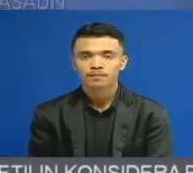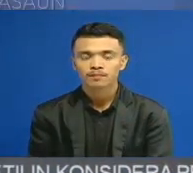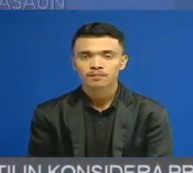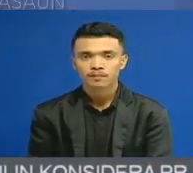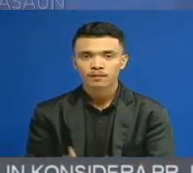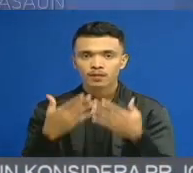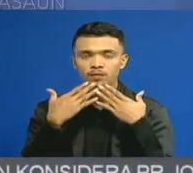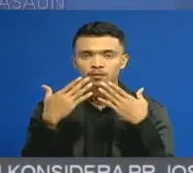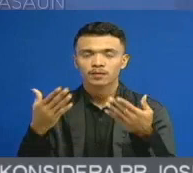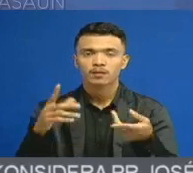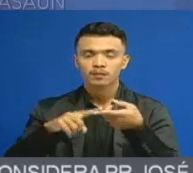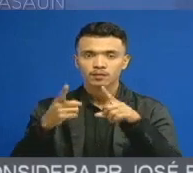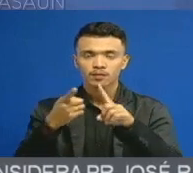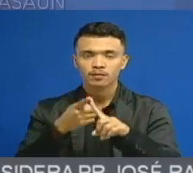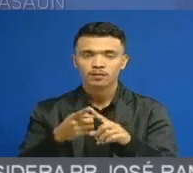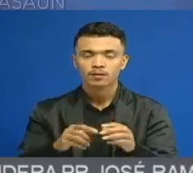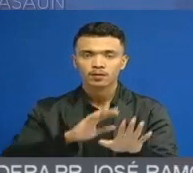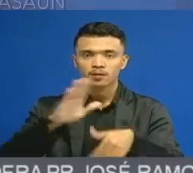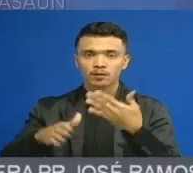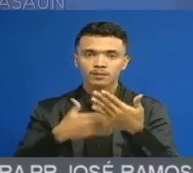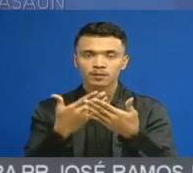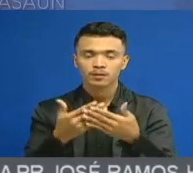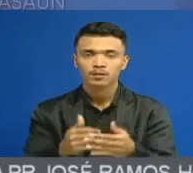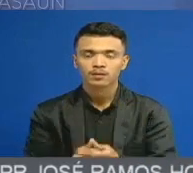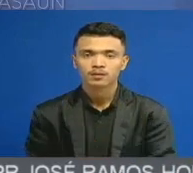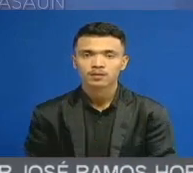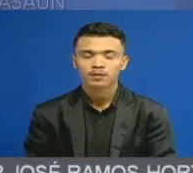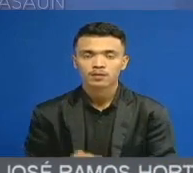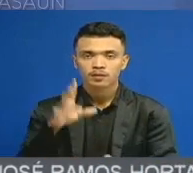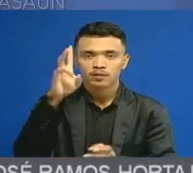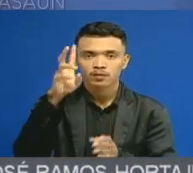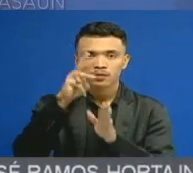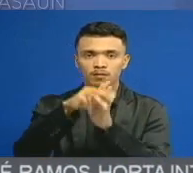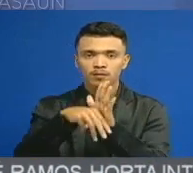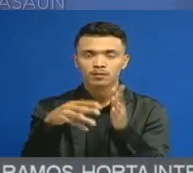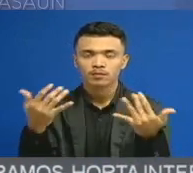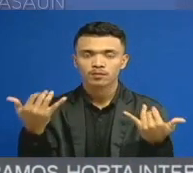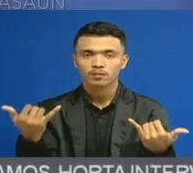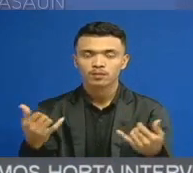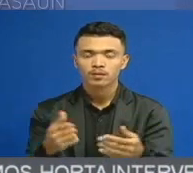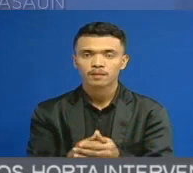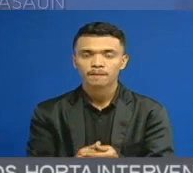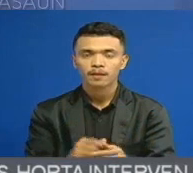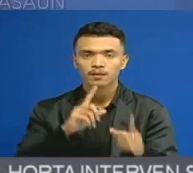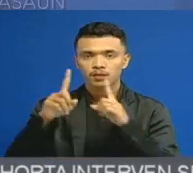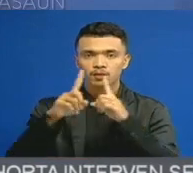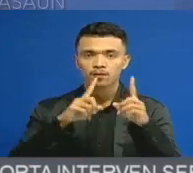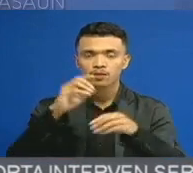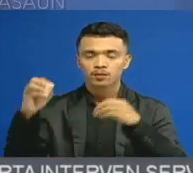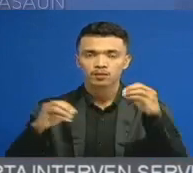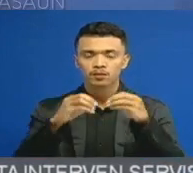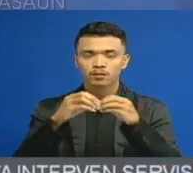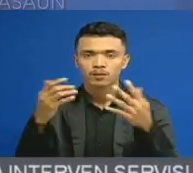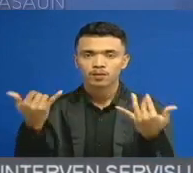Obrigado Babelon e Restore Central. Ouvintes no telespectador segmento 7 minutos para edição hoje em RTTLC aborda conaba